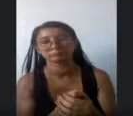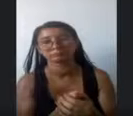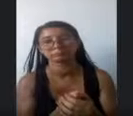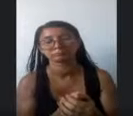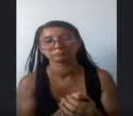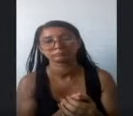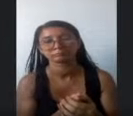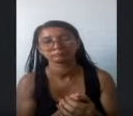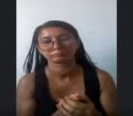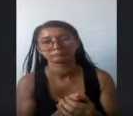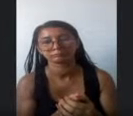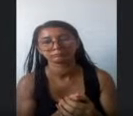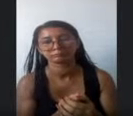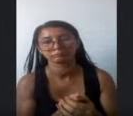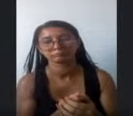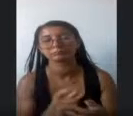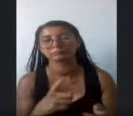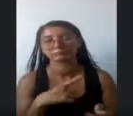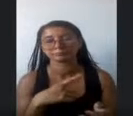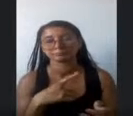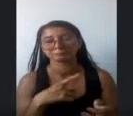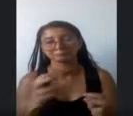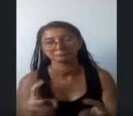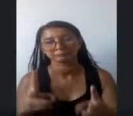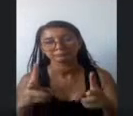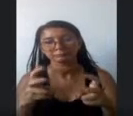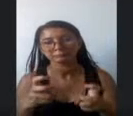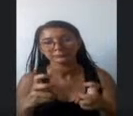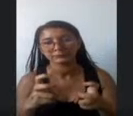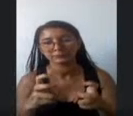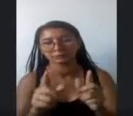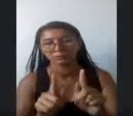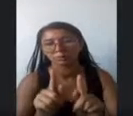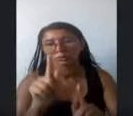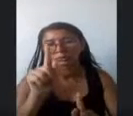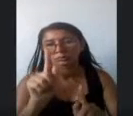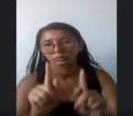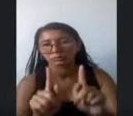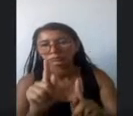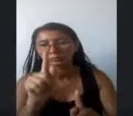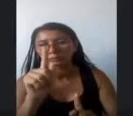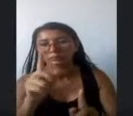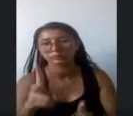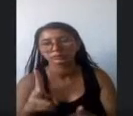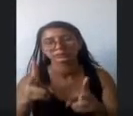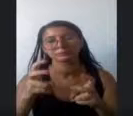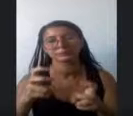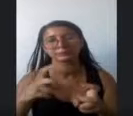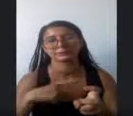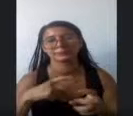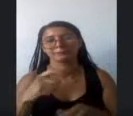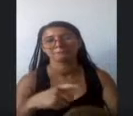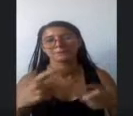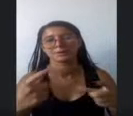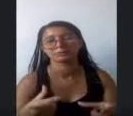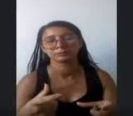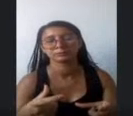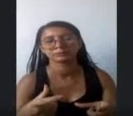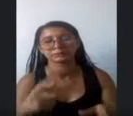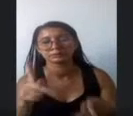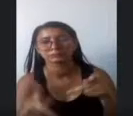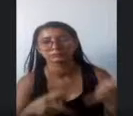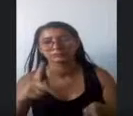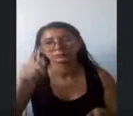pelo painel de indicadores na Paraíba, a gente tem uma concentração de casos na população negra e parda, né?